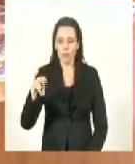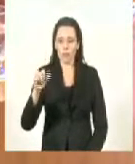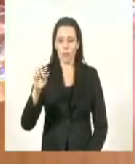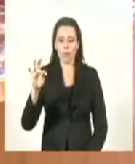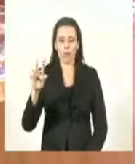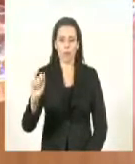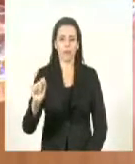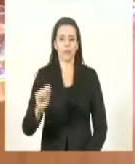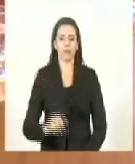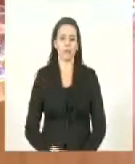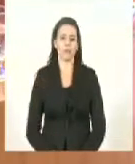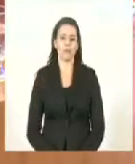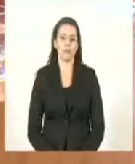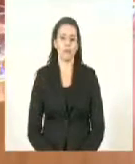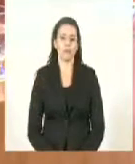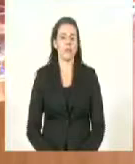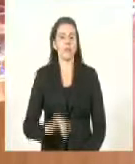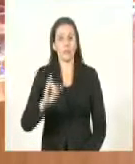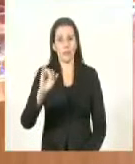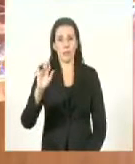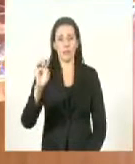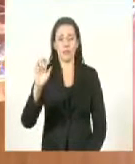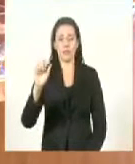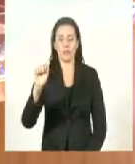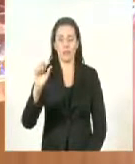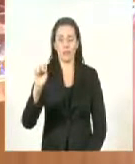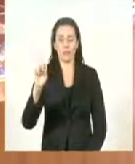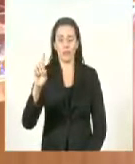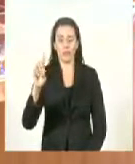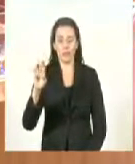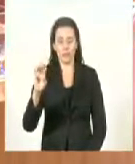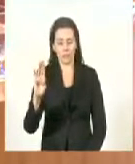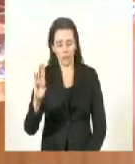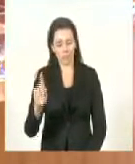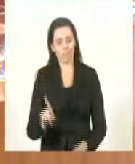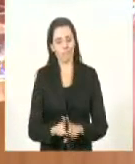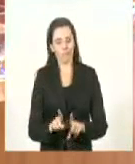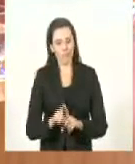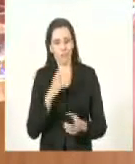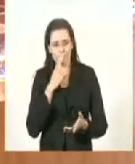248.500 de ADESB. Então, o que eu acho, deputada,